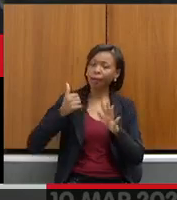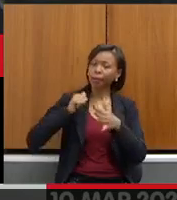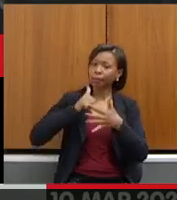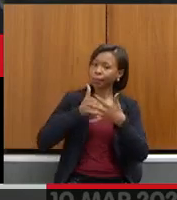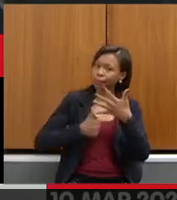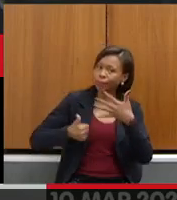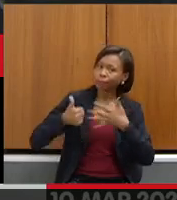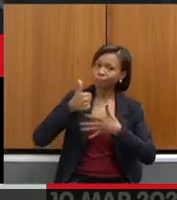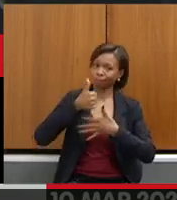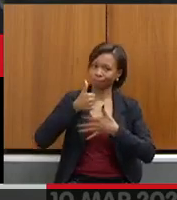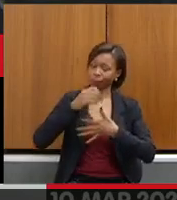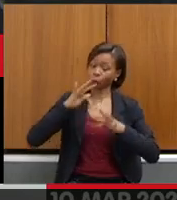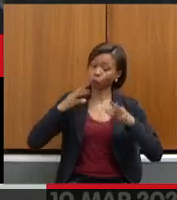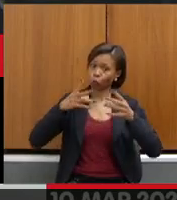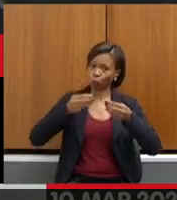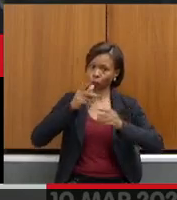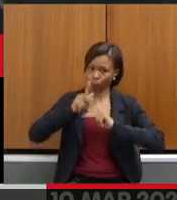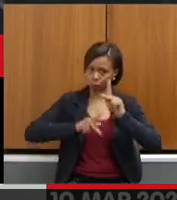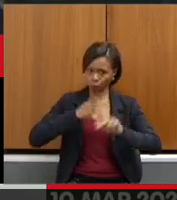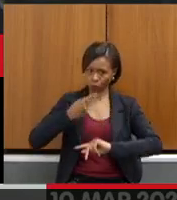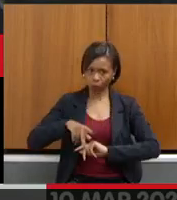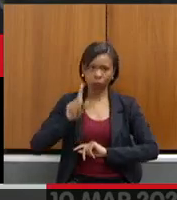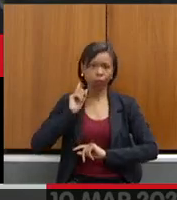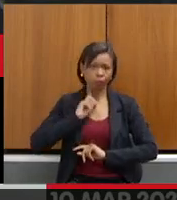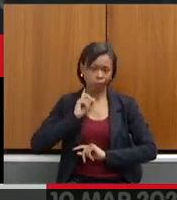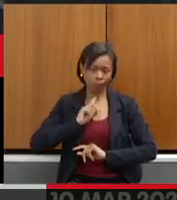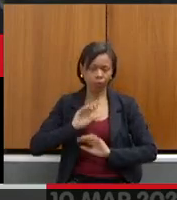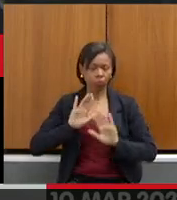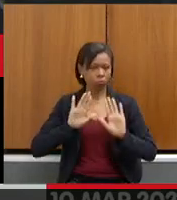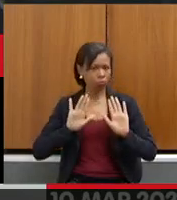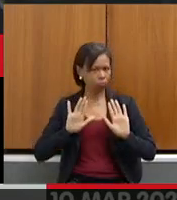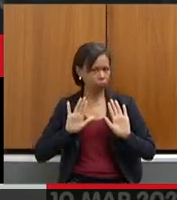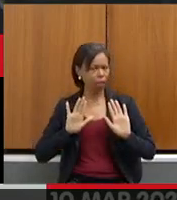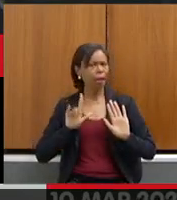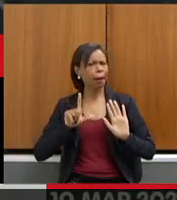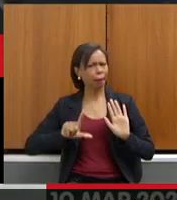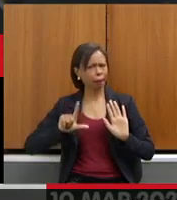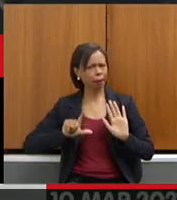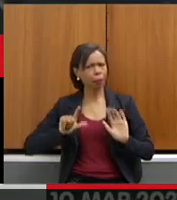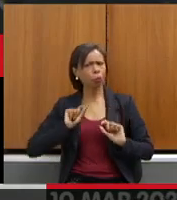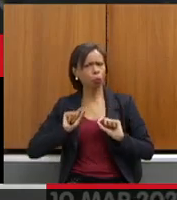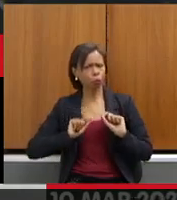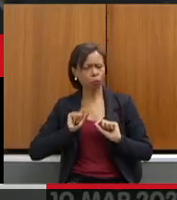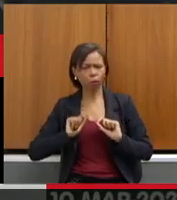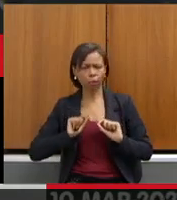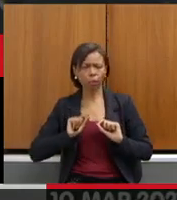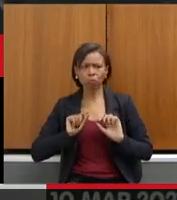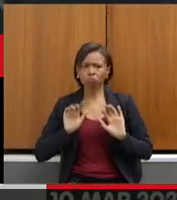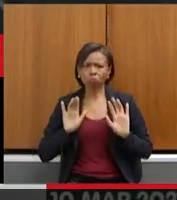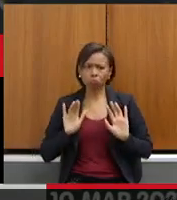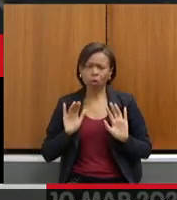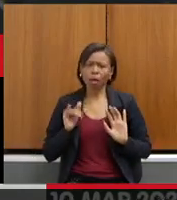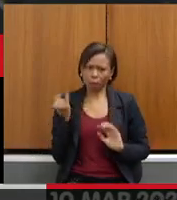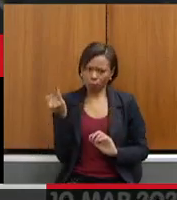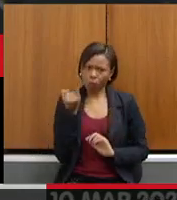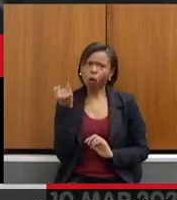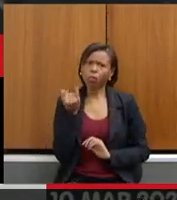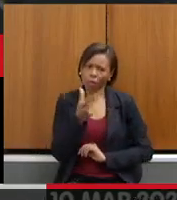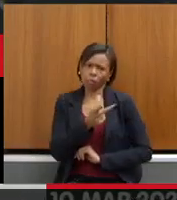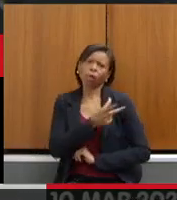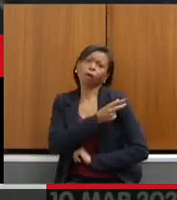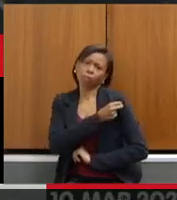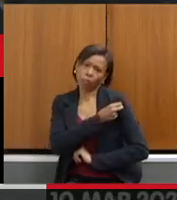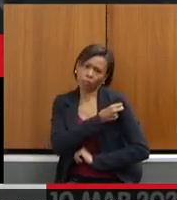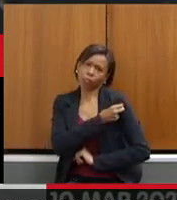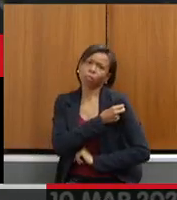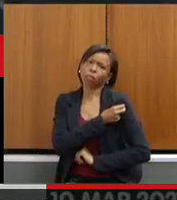todos os mineiros é óbvio secretário que não há questionamento quanto à importância além da vacinação dos Servidores na